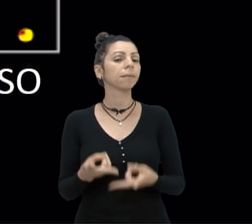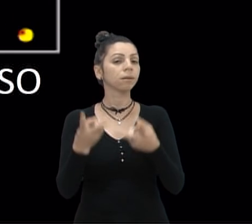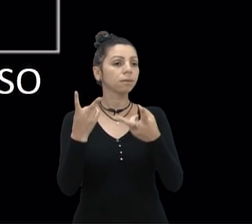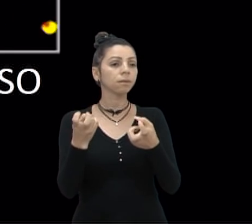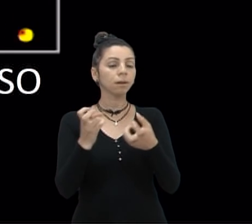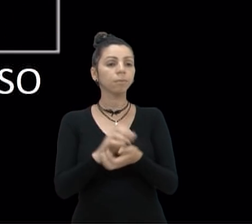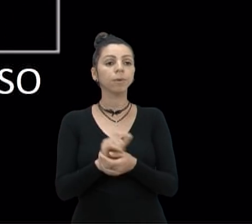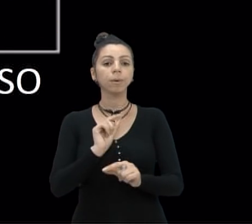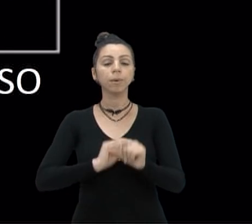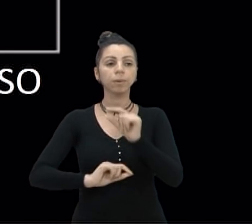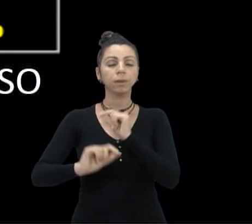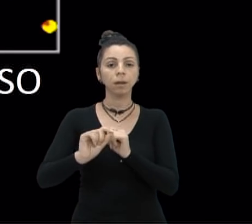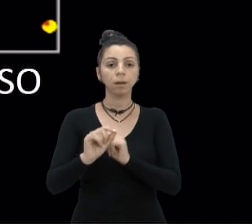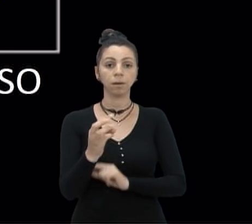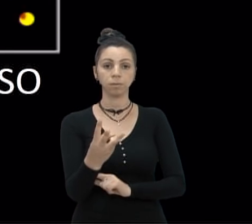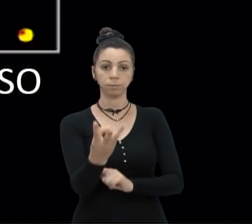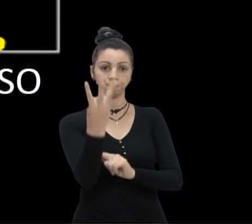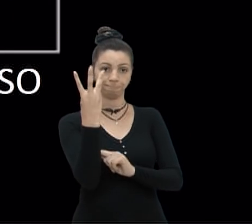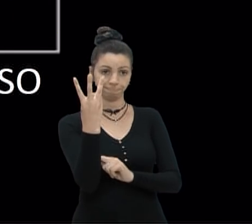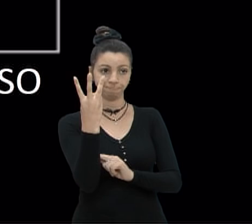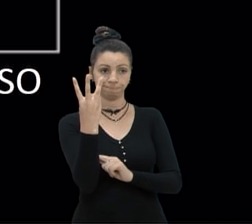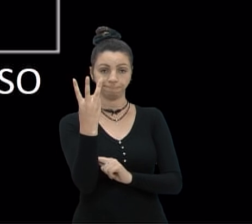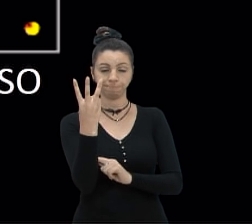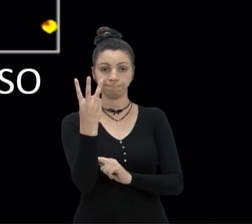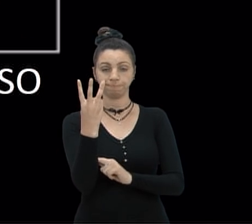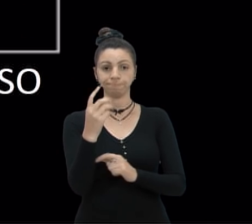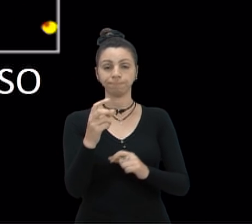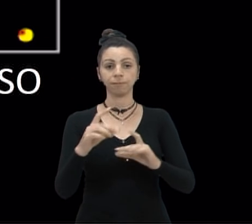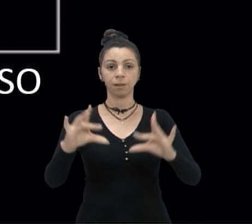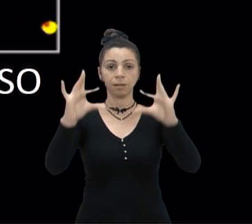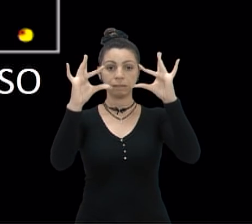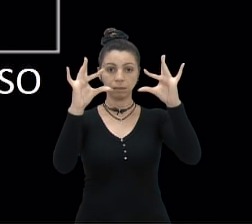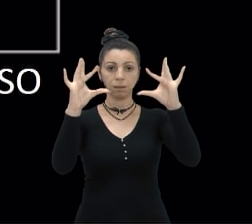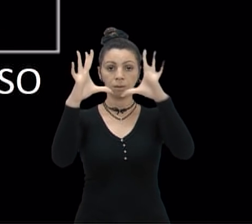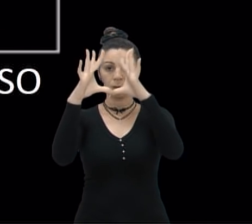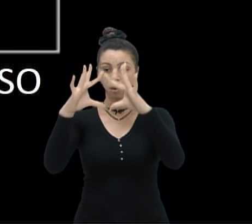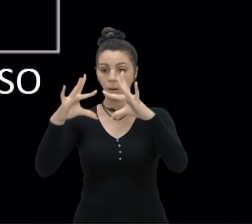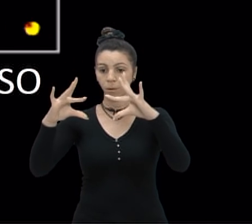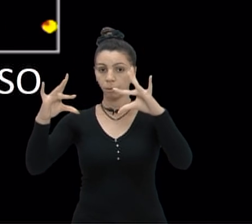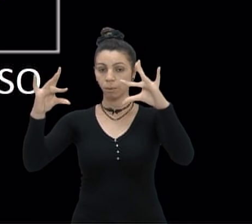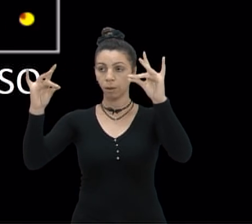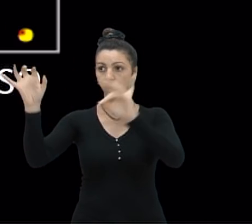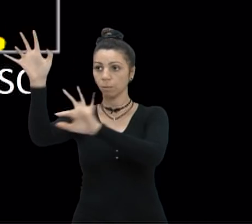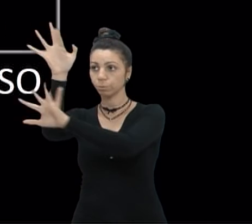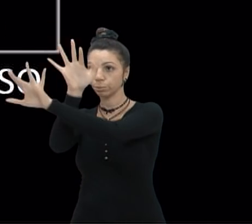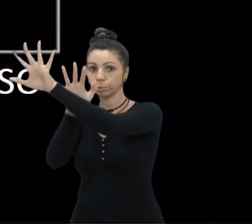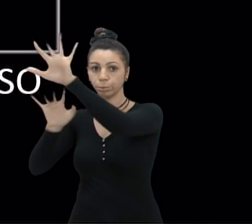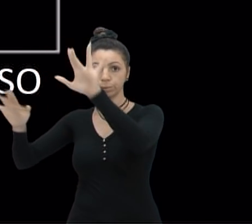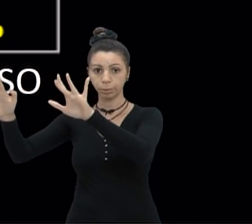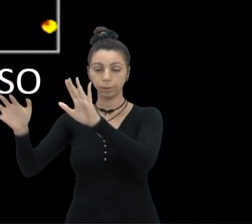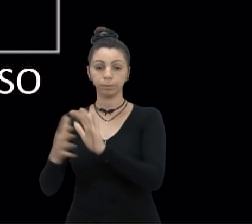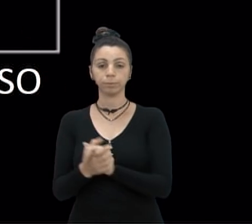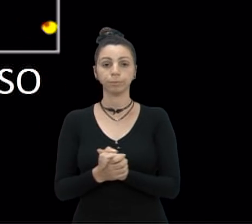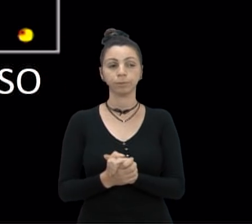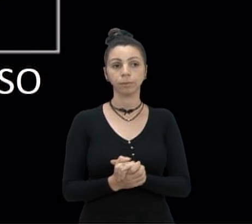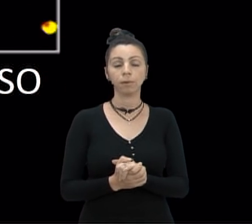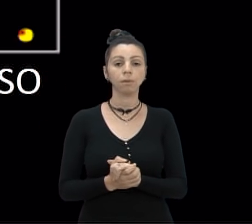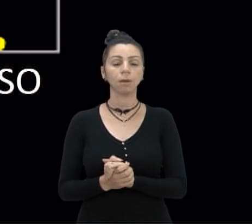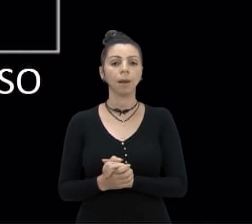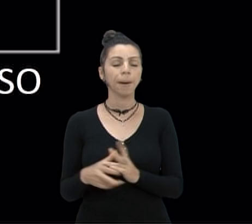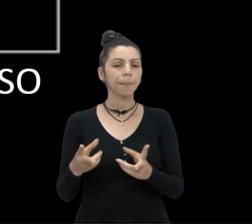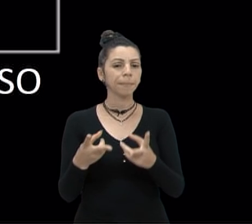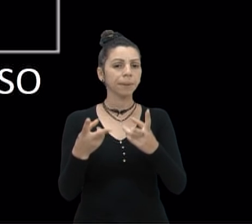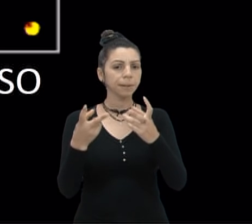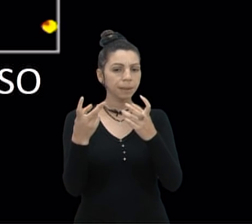percebam que aqui eu tenho 3 objetos, no estado sólido, líquido e gasoso. Percebam que as partículas se comportam